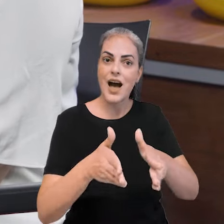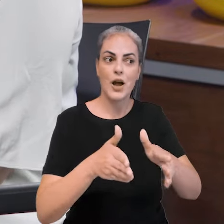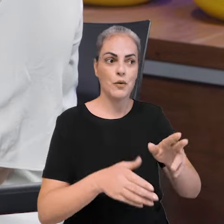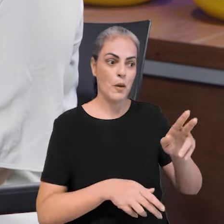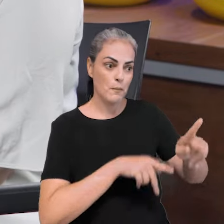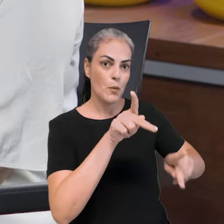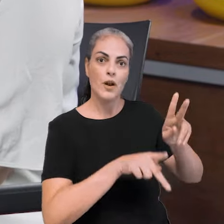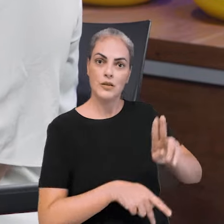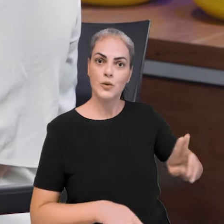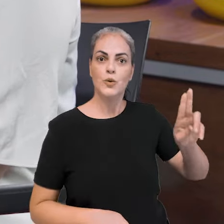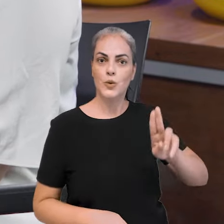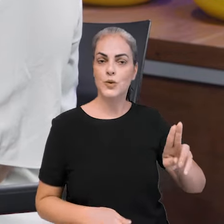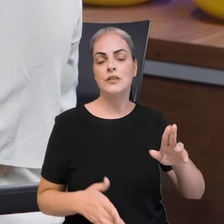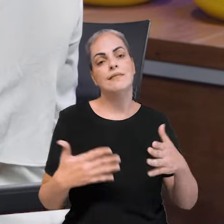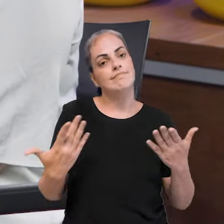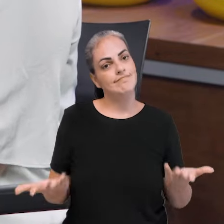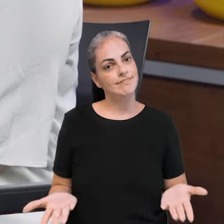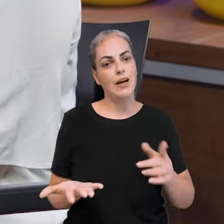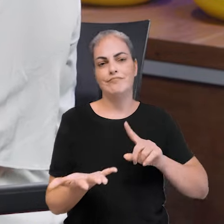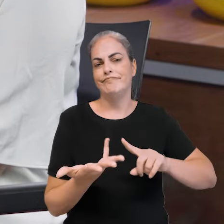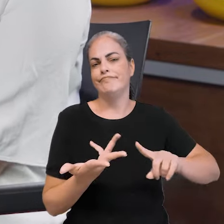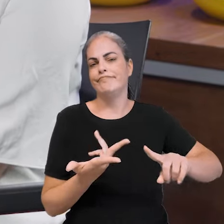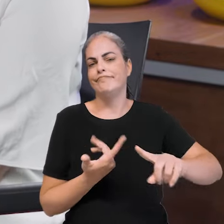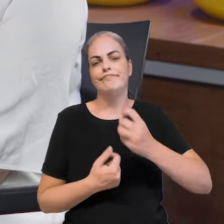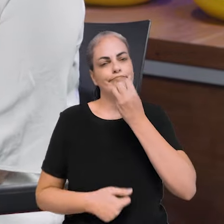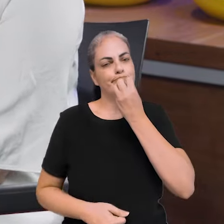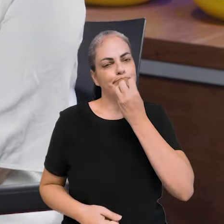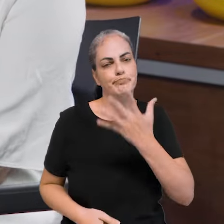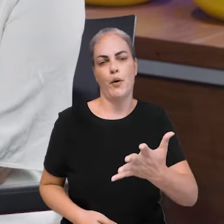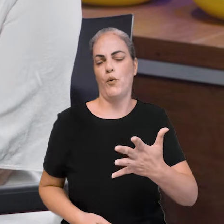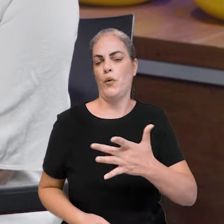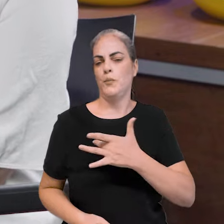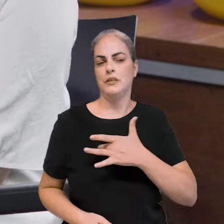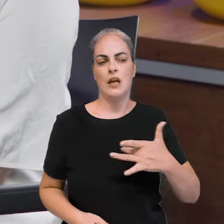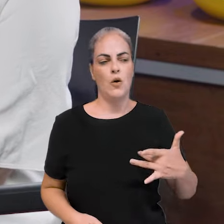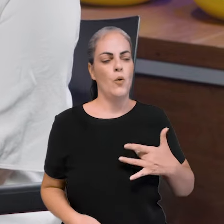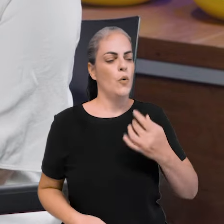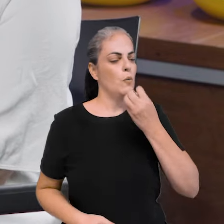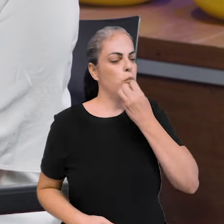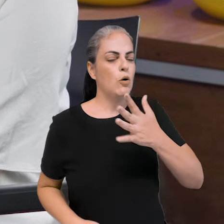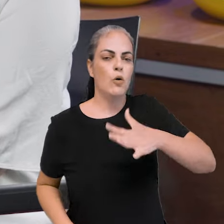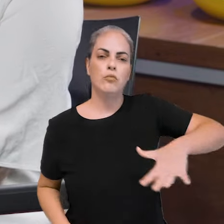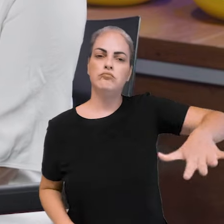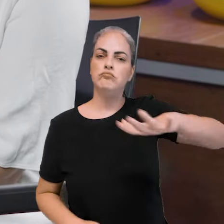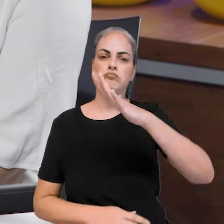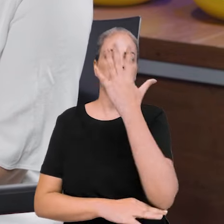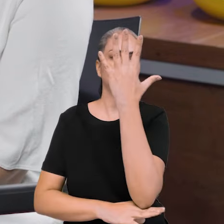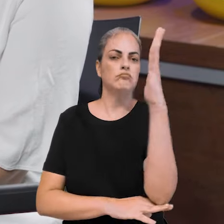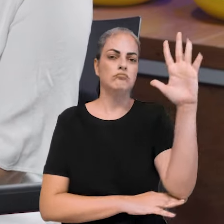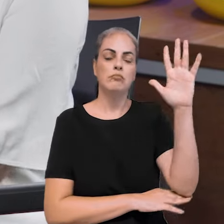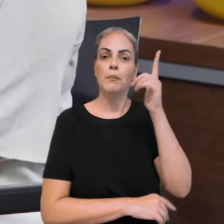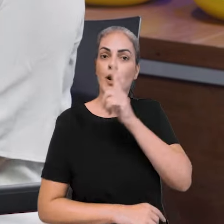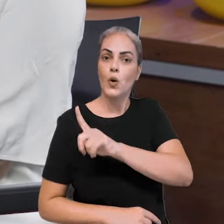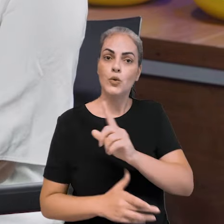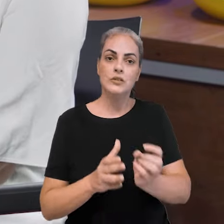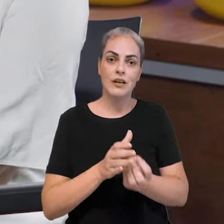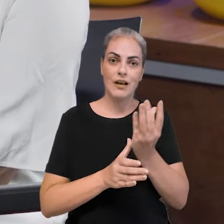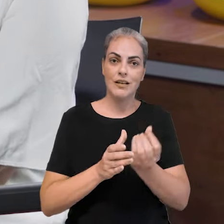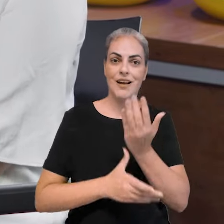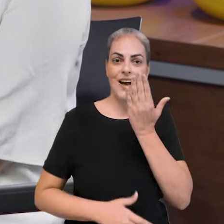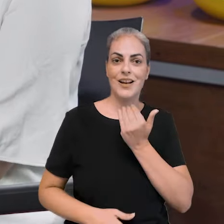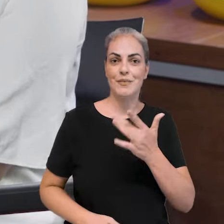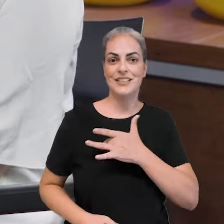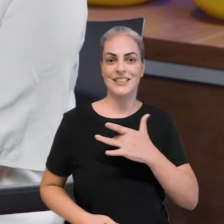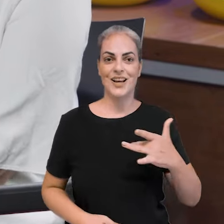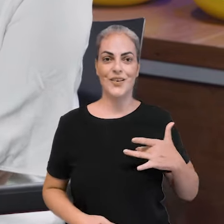público. Então, eles trazem muitos benefícios naturais para que a gente possa ter uma produção de alimentos